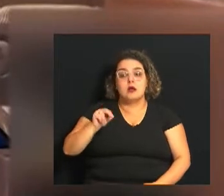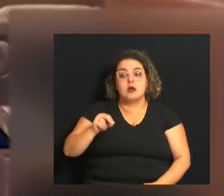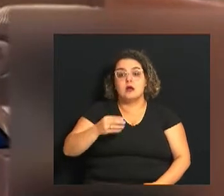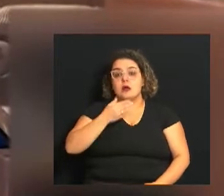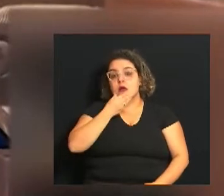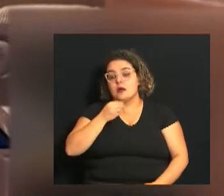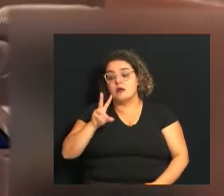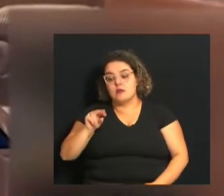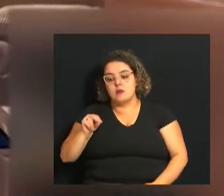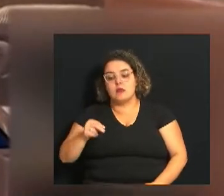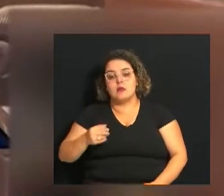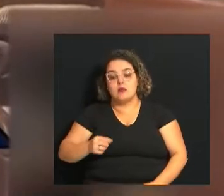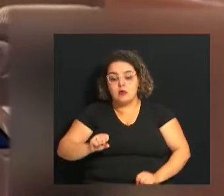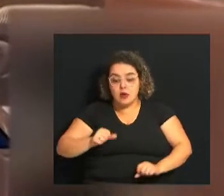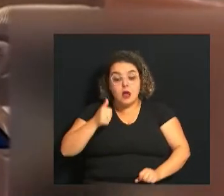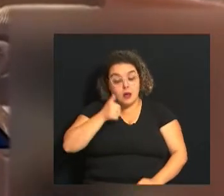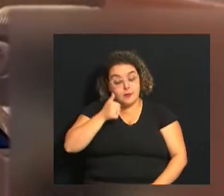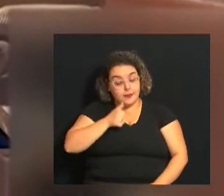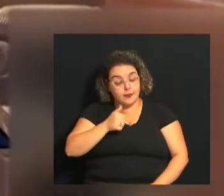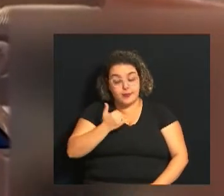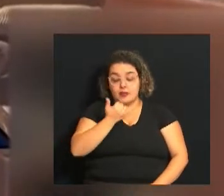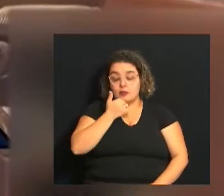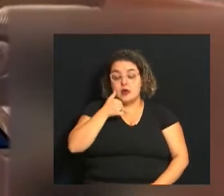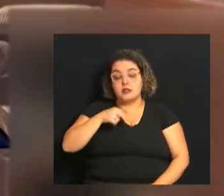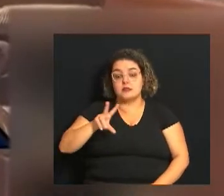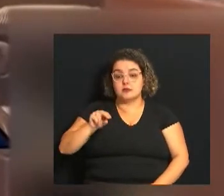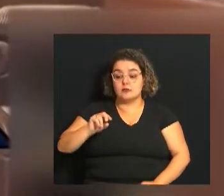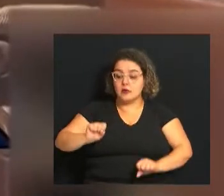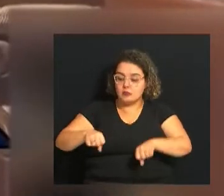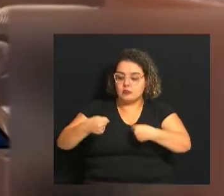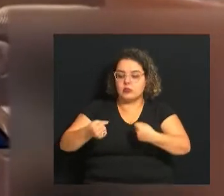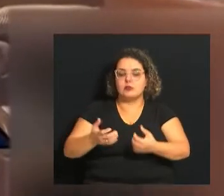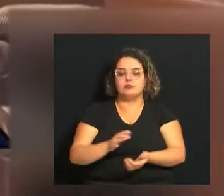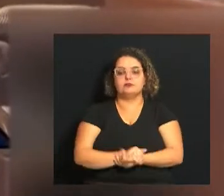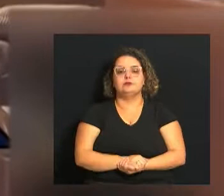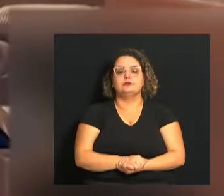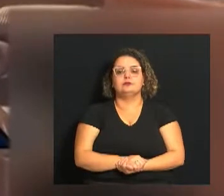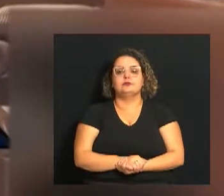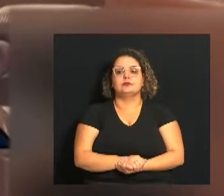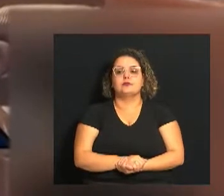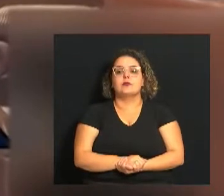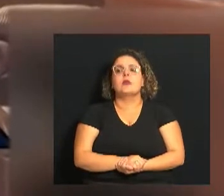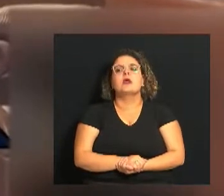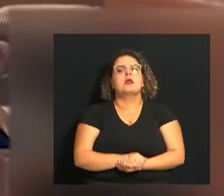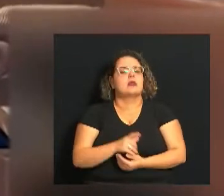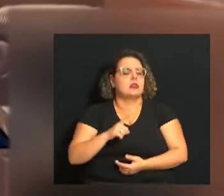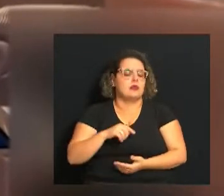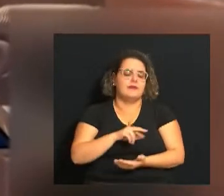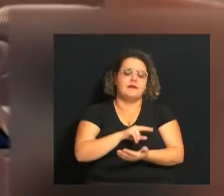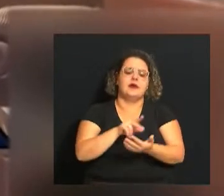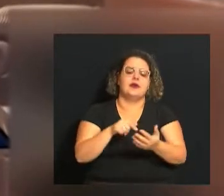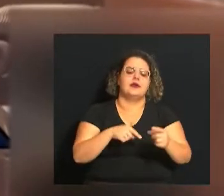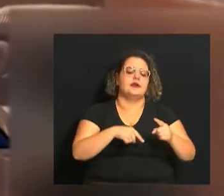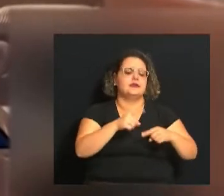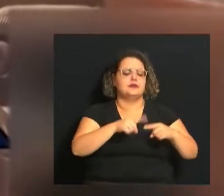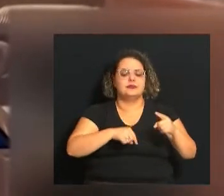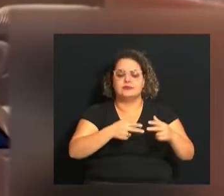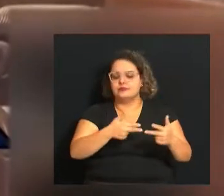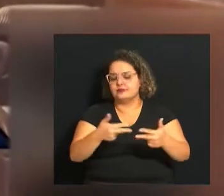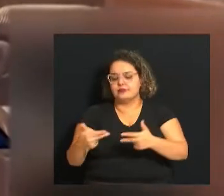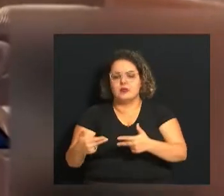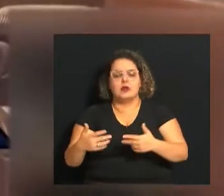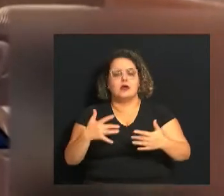programa importante. A gente sabe que existem iniciativas dessa natureza, inclusive campanhas de órgãos